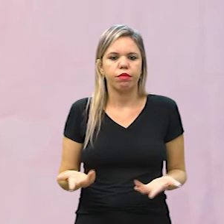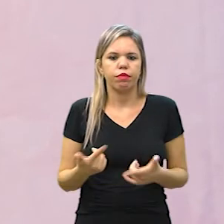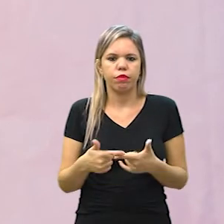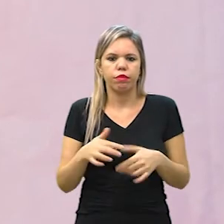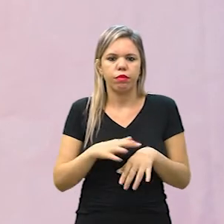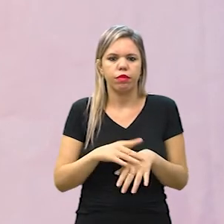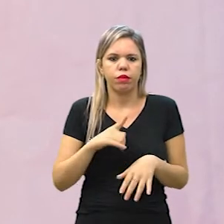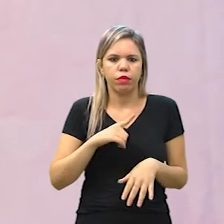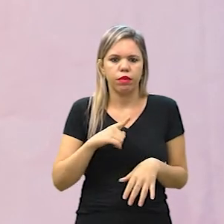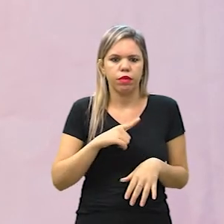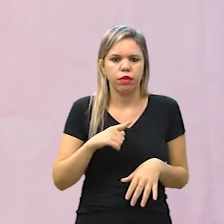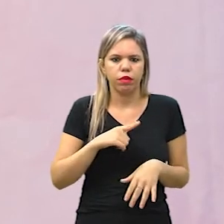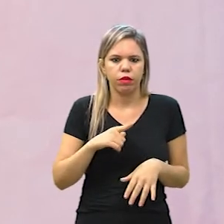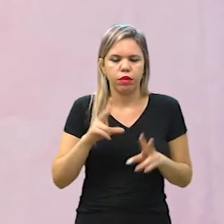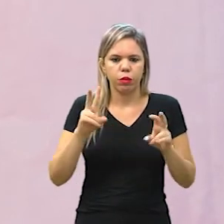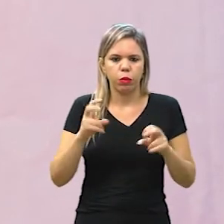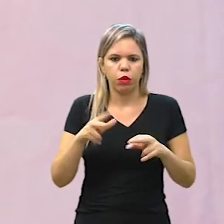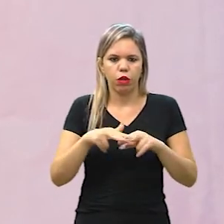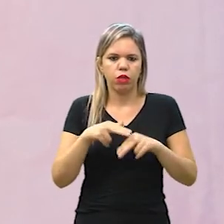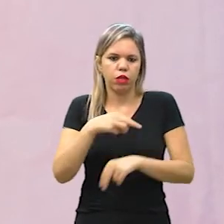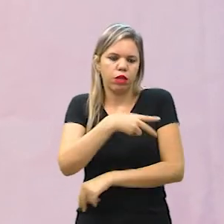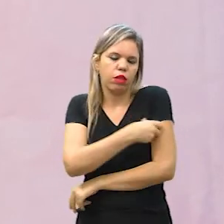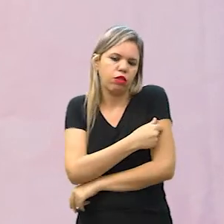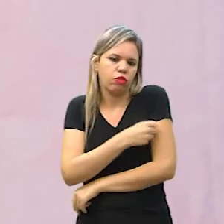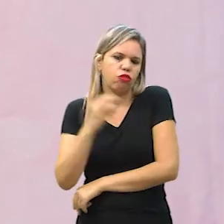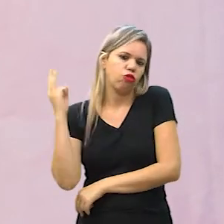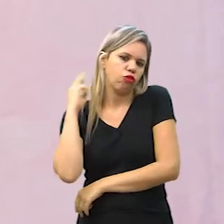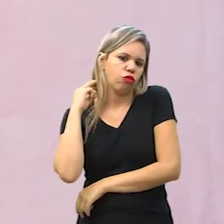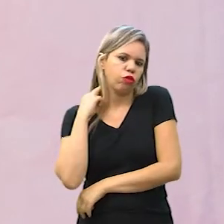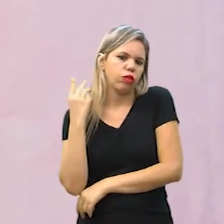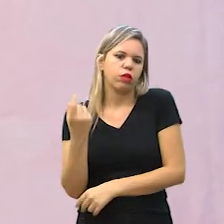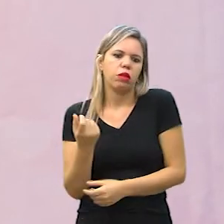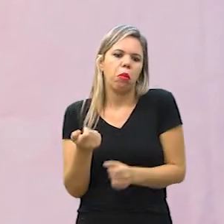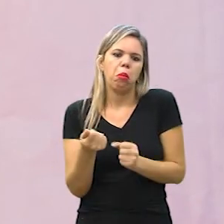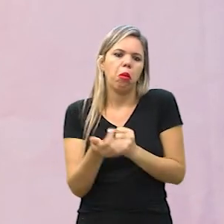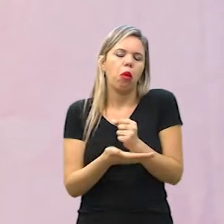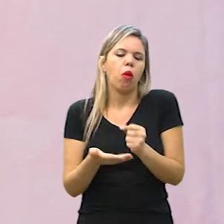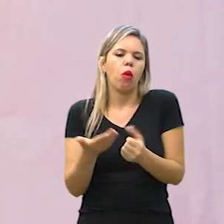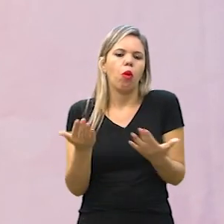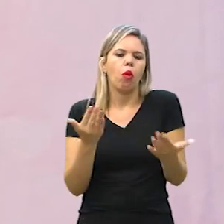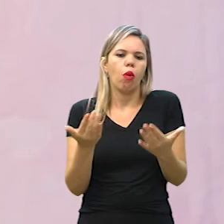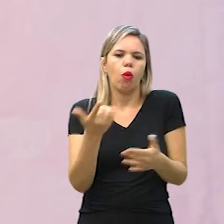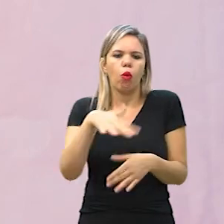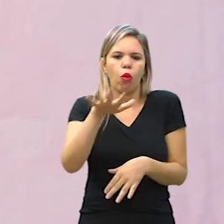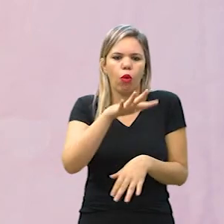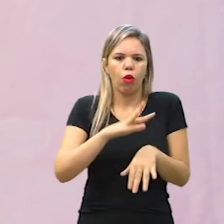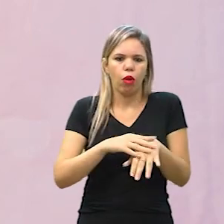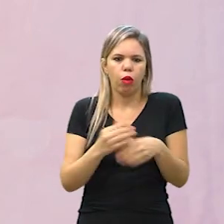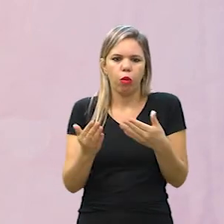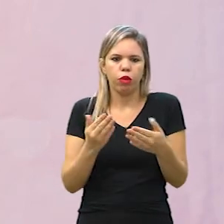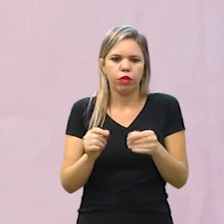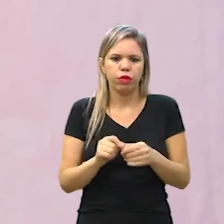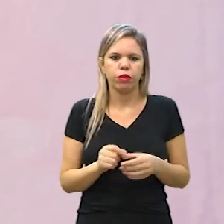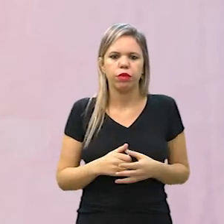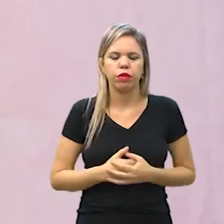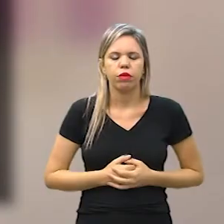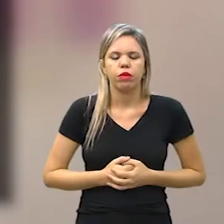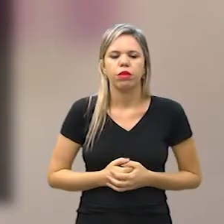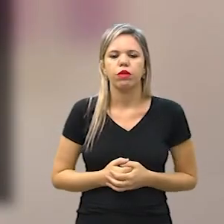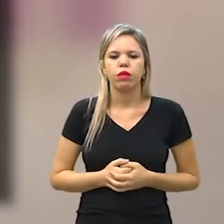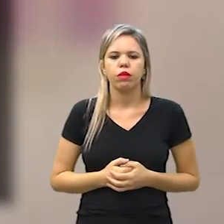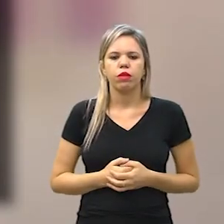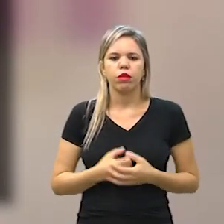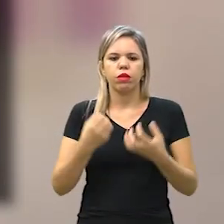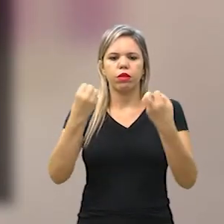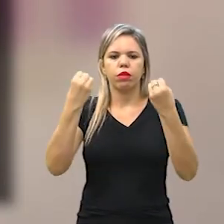A reação tem em relação à vacina da meningite? E se tem, é muito pequena em relação a tudo que a doença pode causar, né?